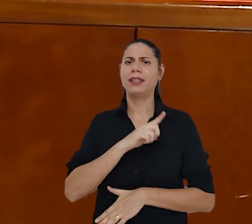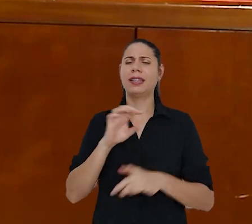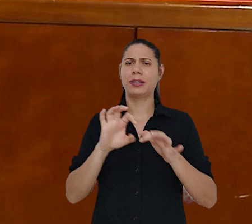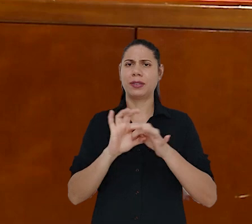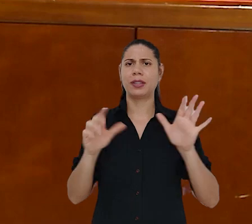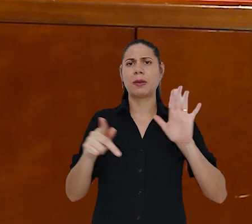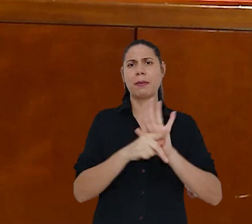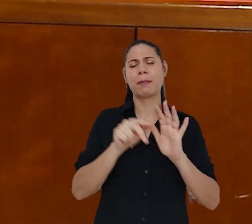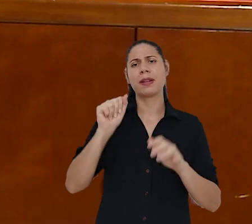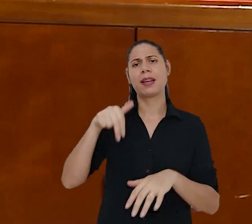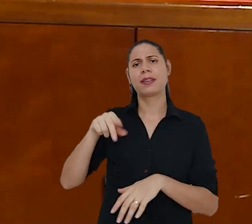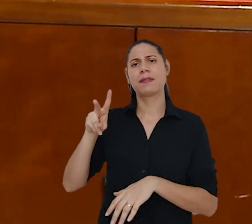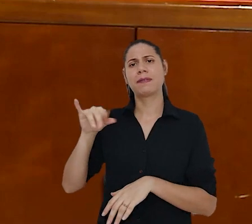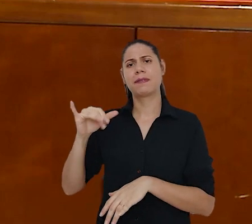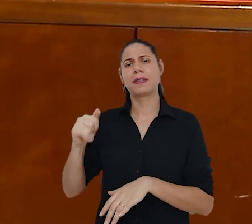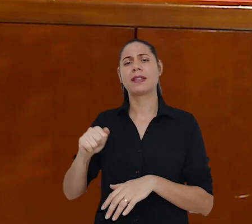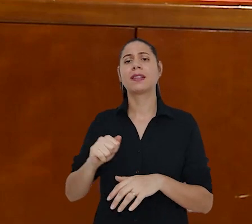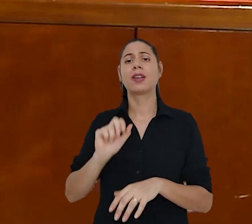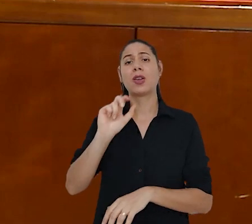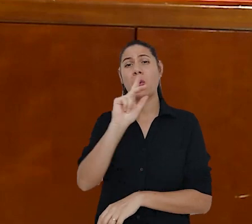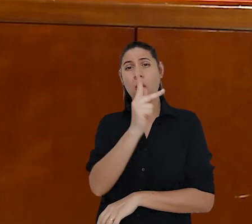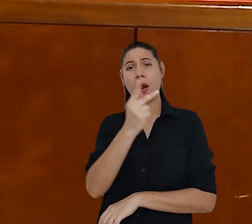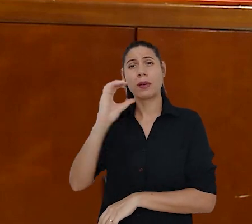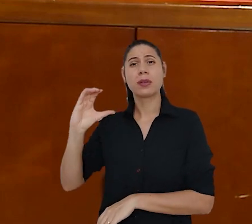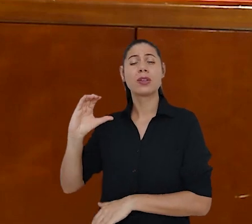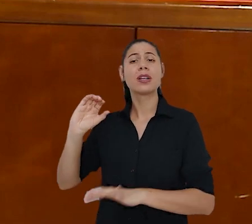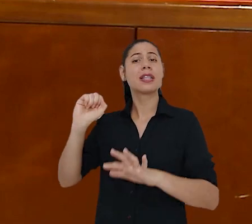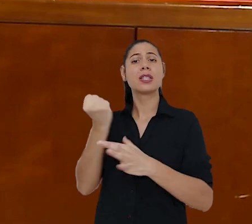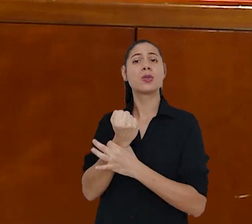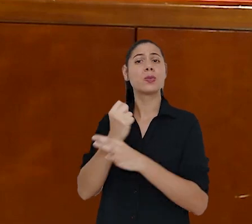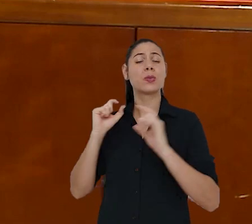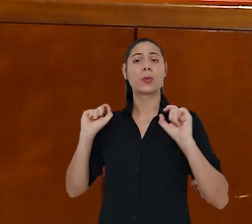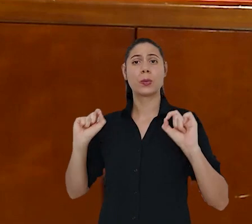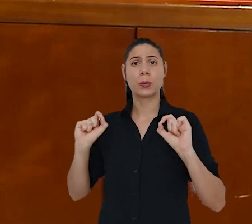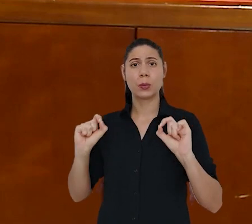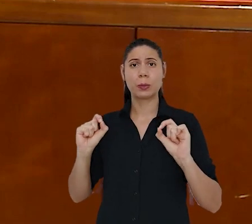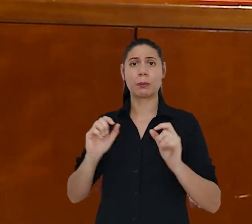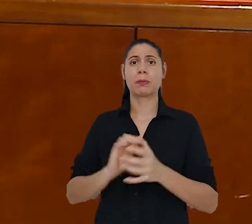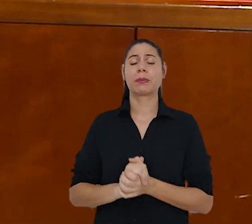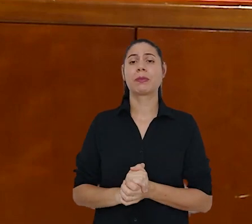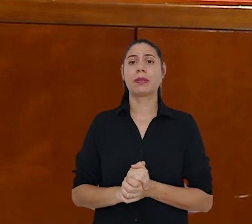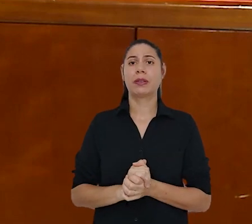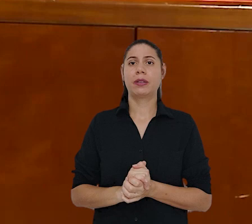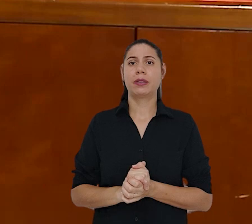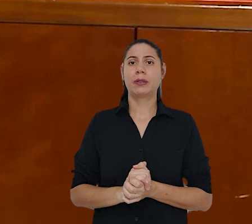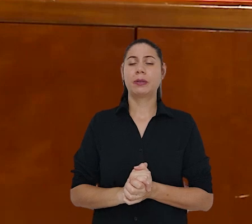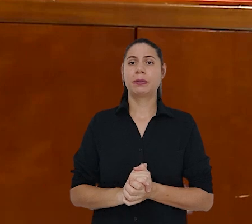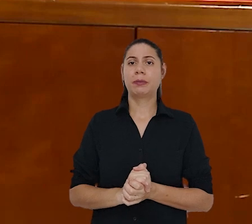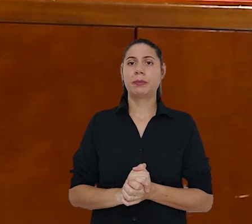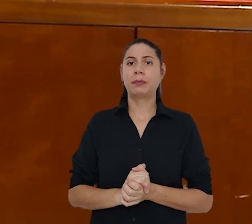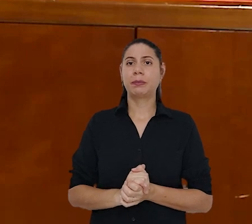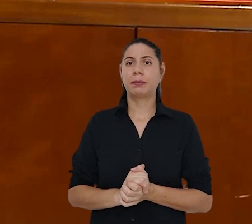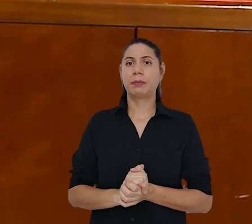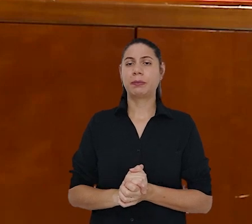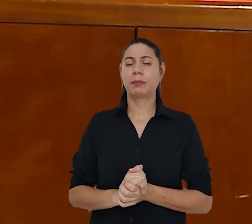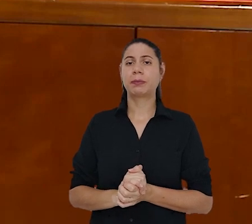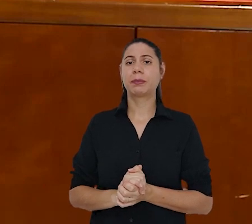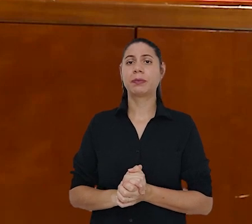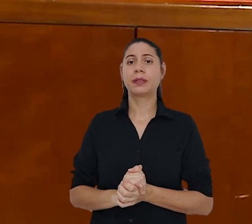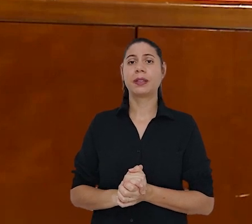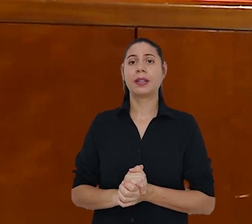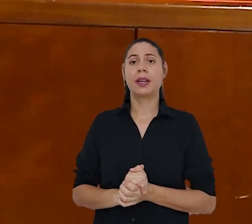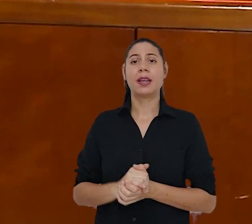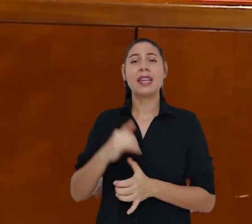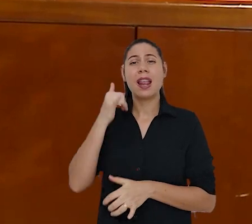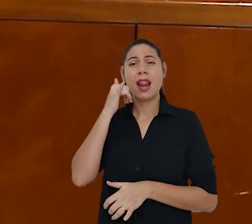da Anvisa. O que o habeas corpus garantiu em uma liminar é que ela não